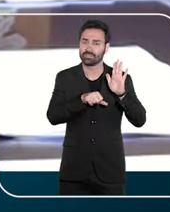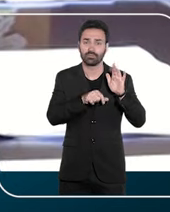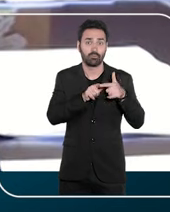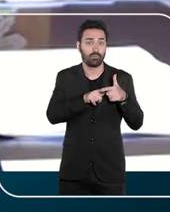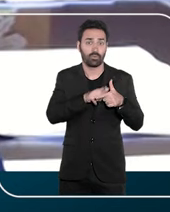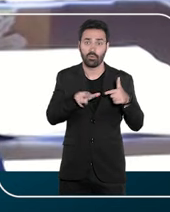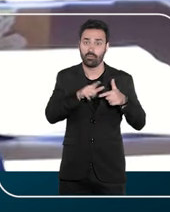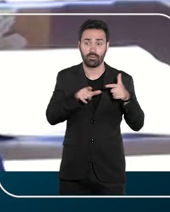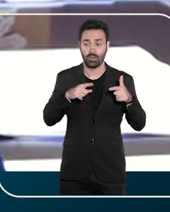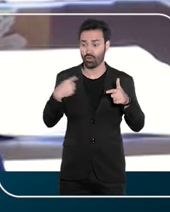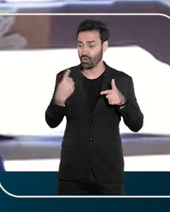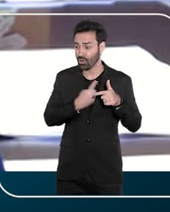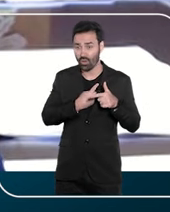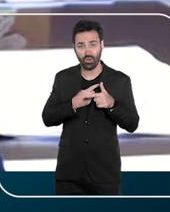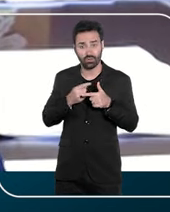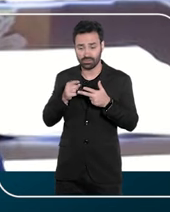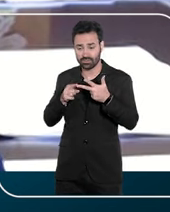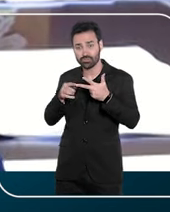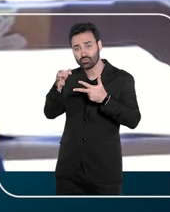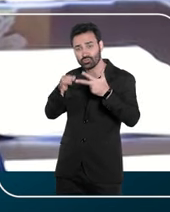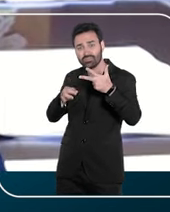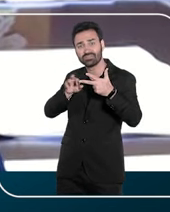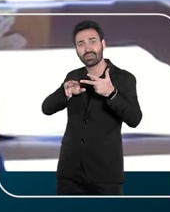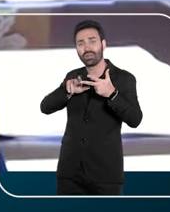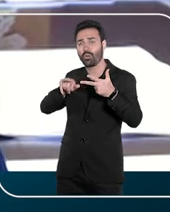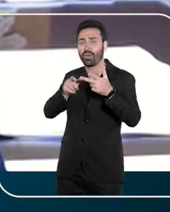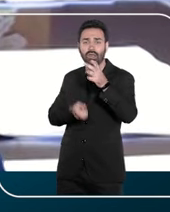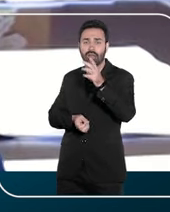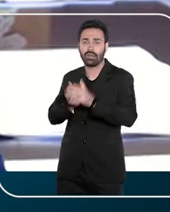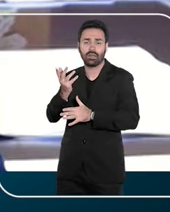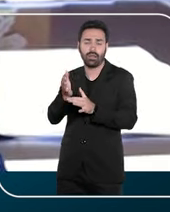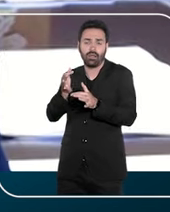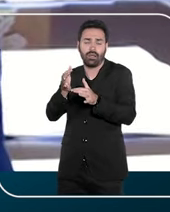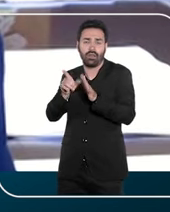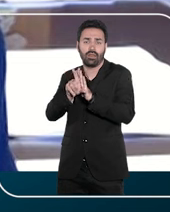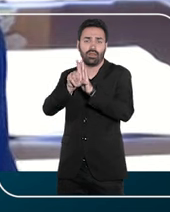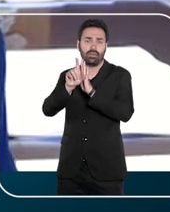fazer lei, né? Nós vamos ter que fazer repetitivos com esta orientação,